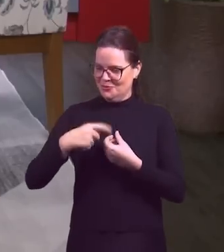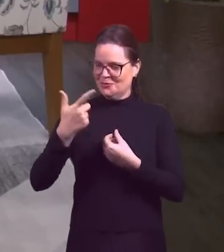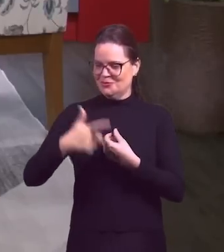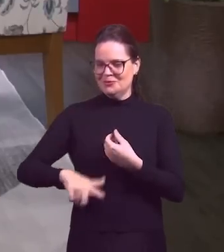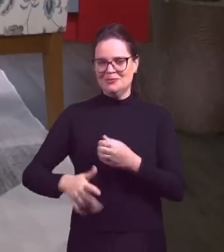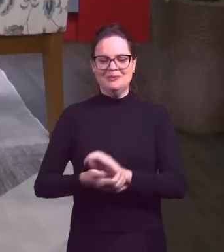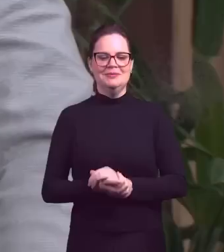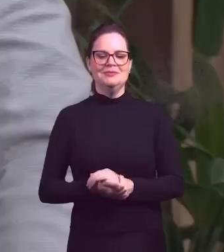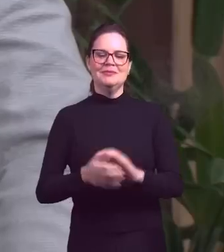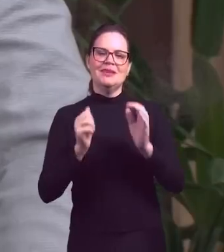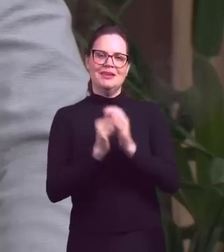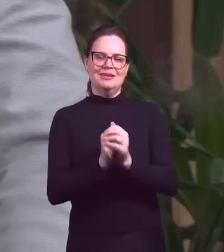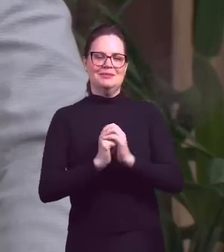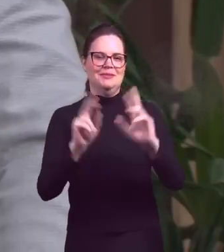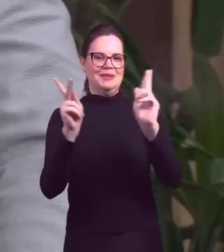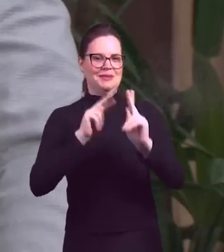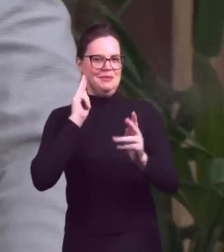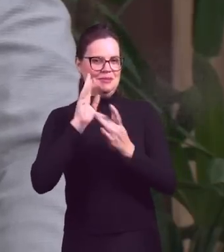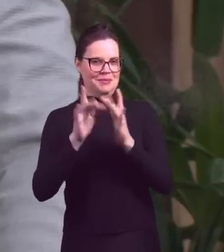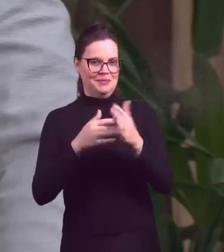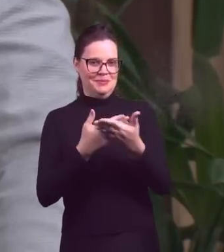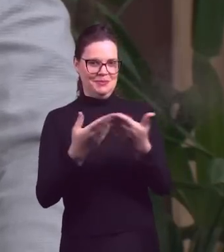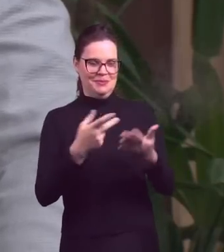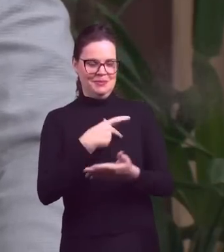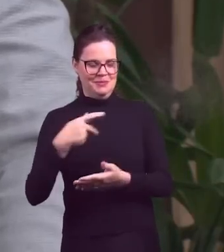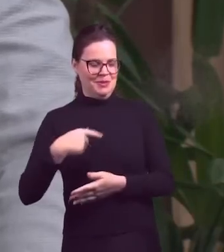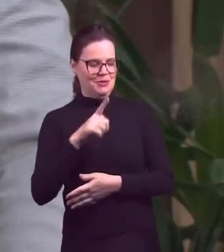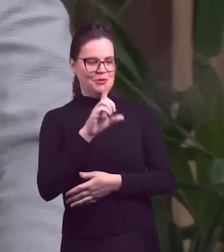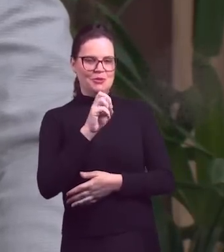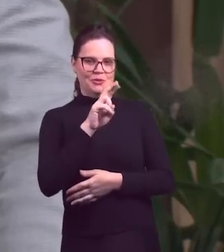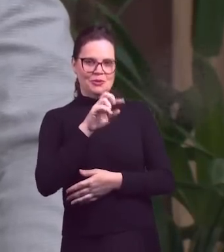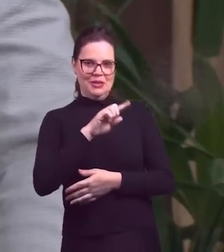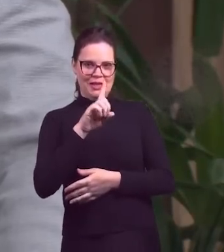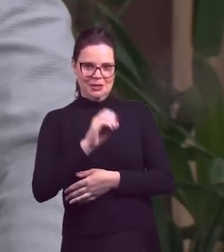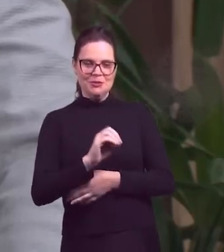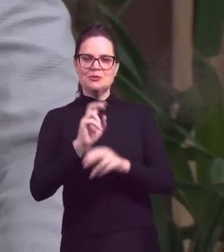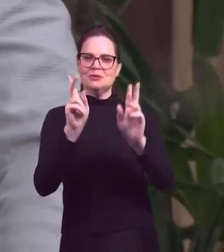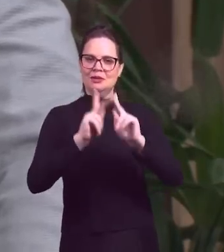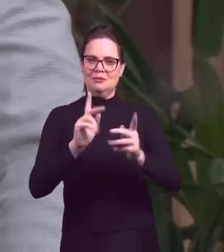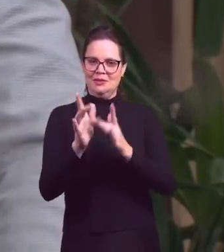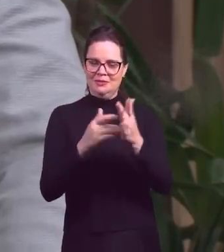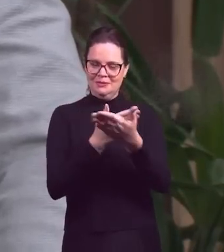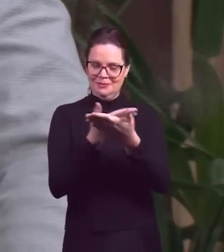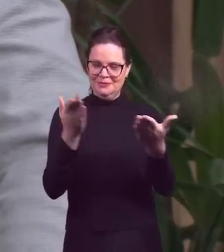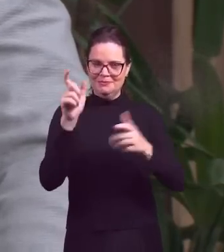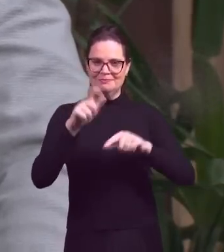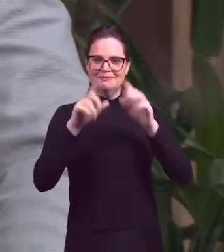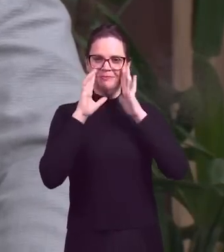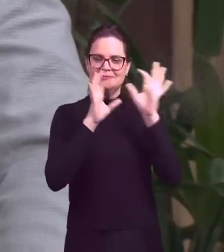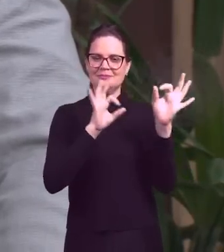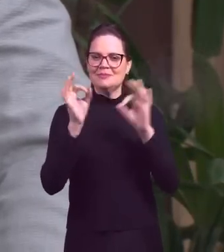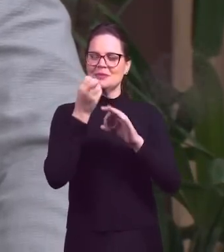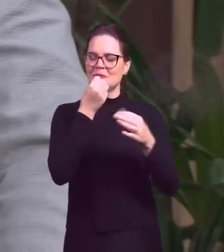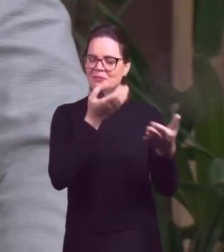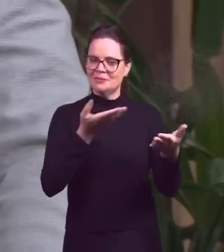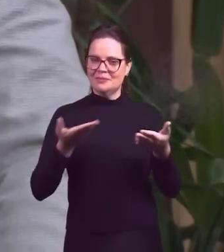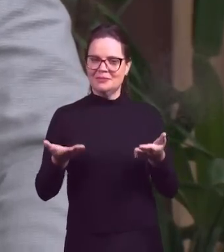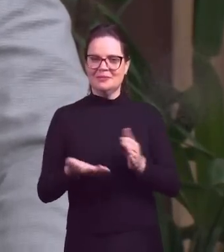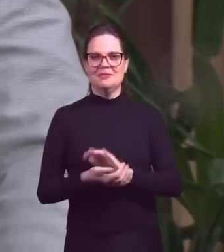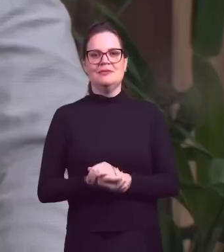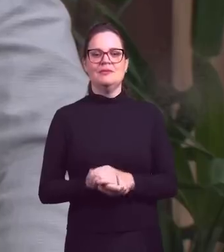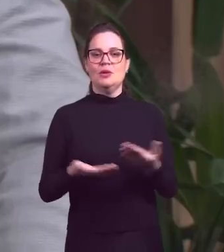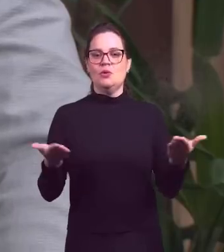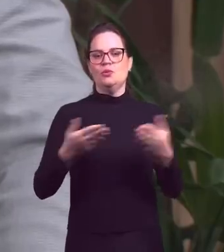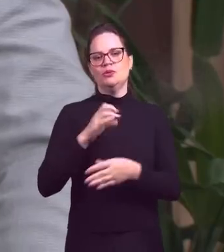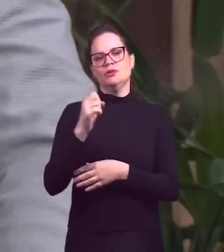volta, pastor. Amém, a paz do Senhor, pastor Lourenço Carneiro. A todos que estão conosco, sejam muito